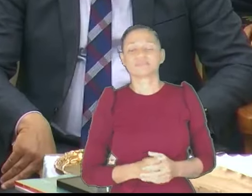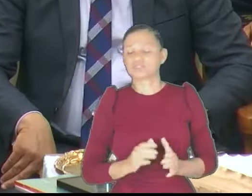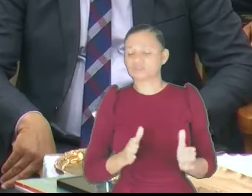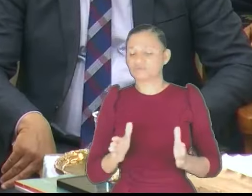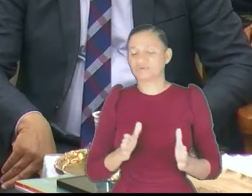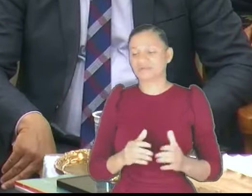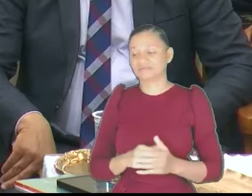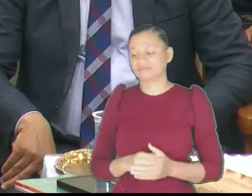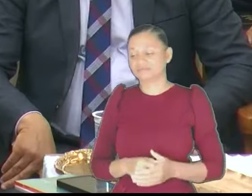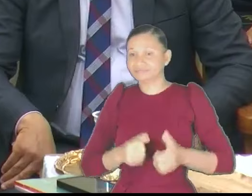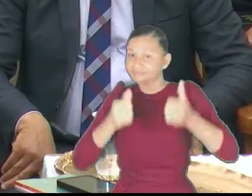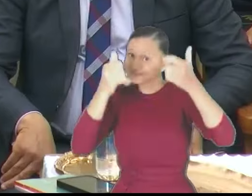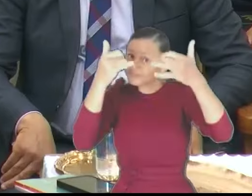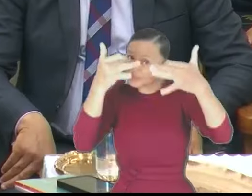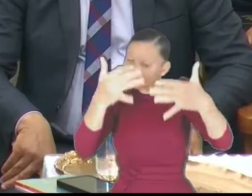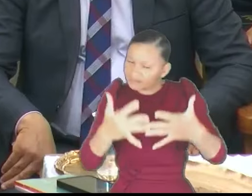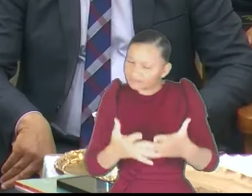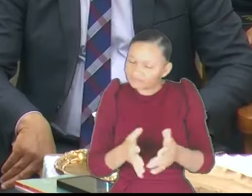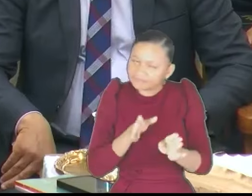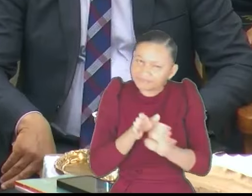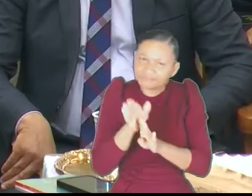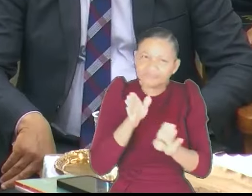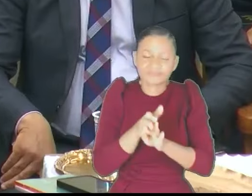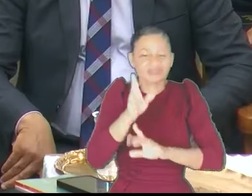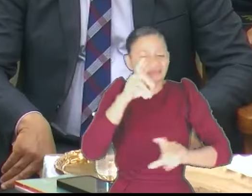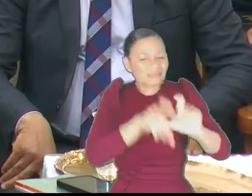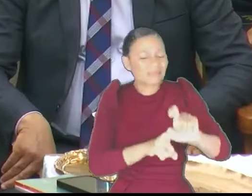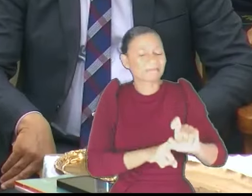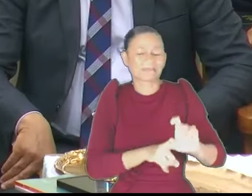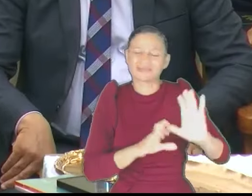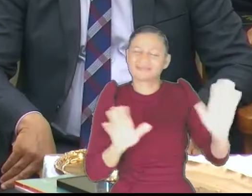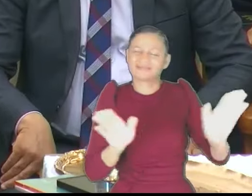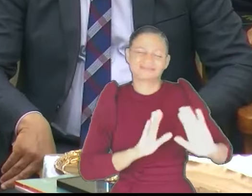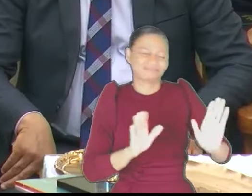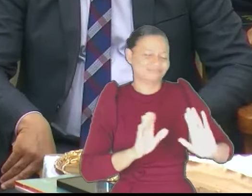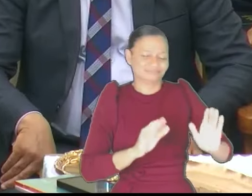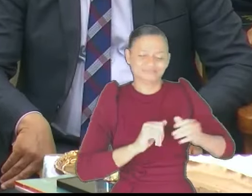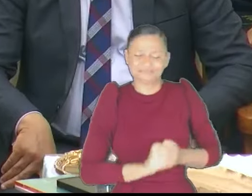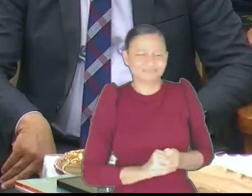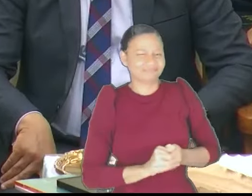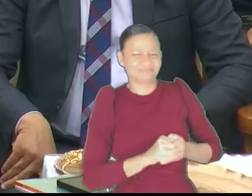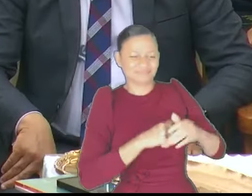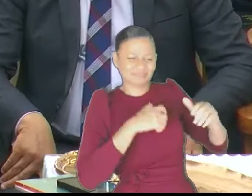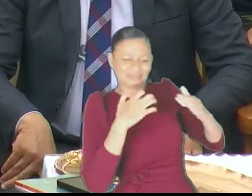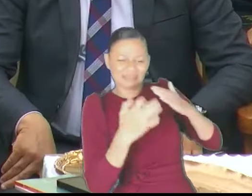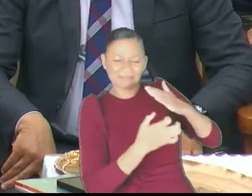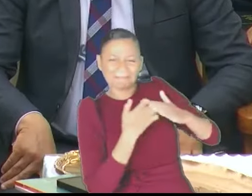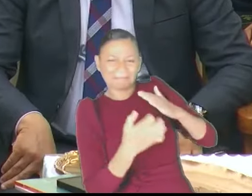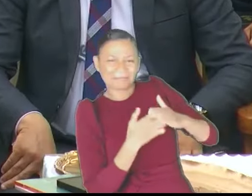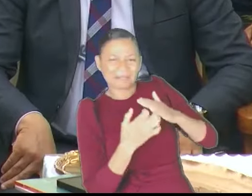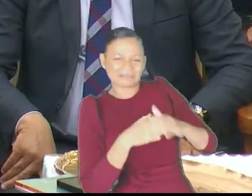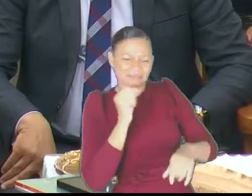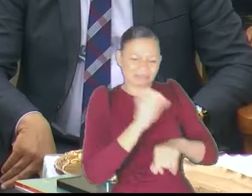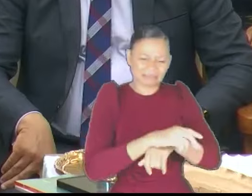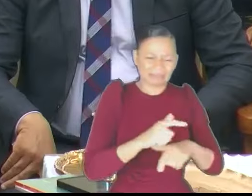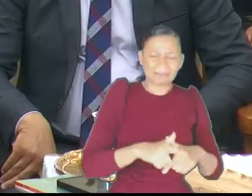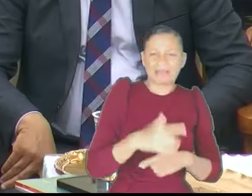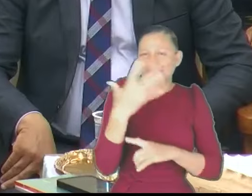Mas deixa eu te dar uma palavra. Tu não depende dessa empresa, tu não depende desse emprego, tu não depende dessa